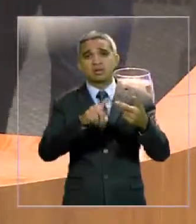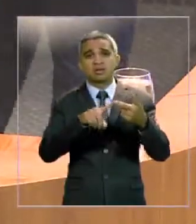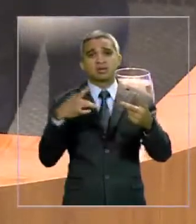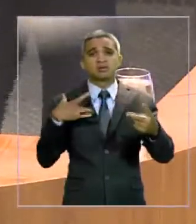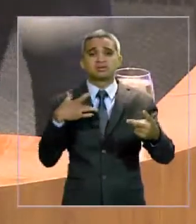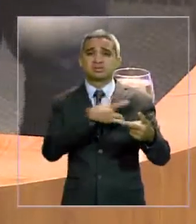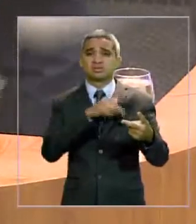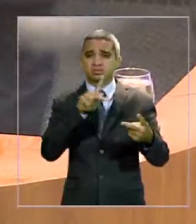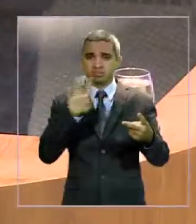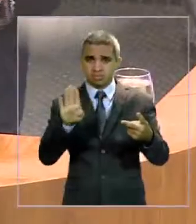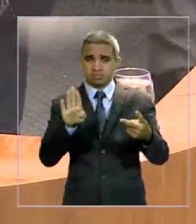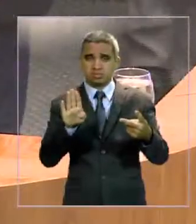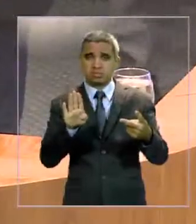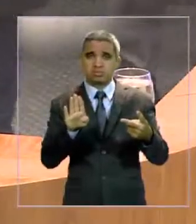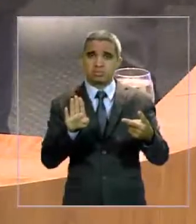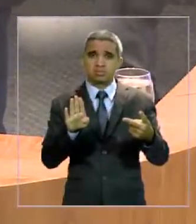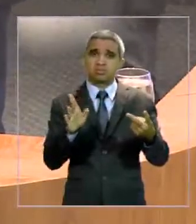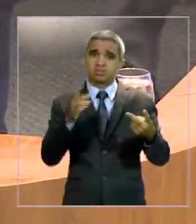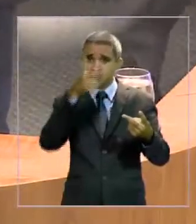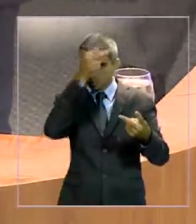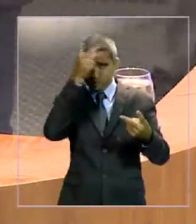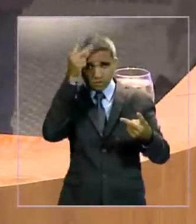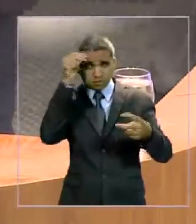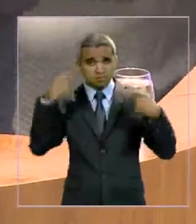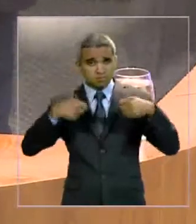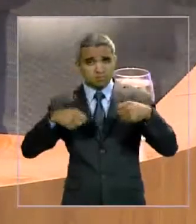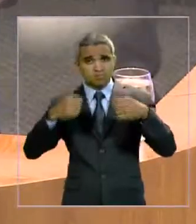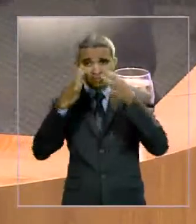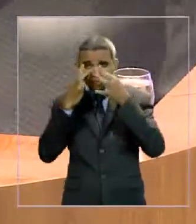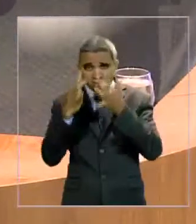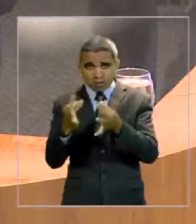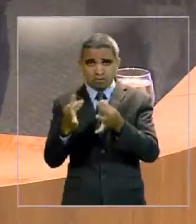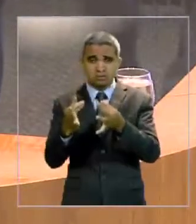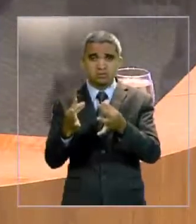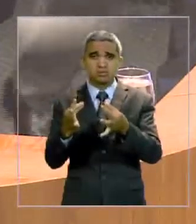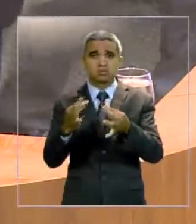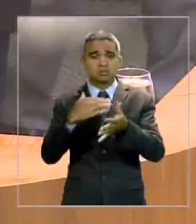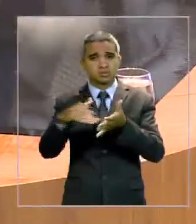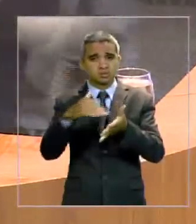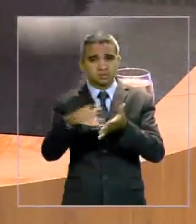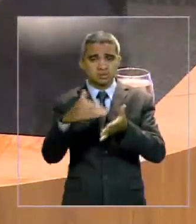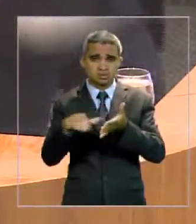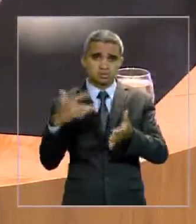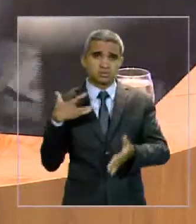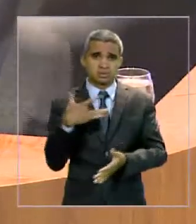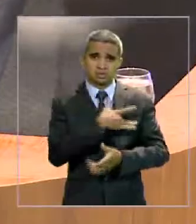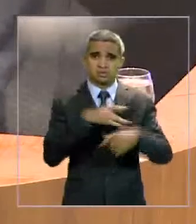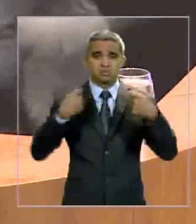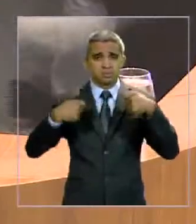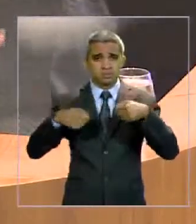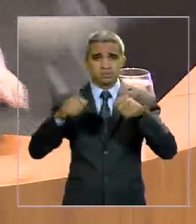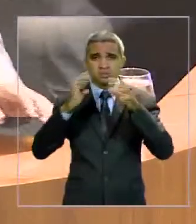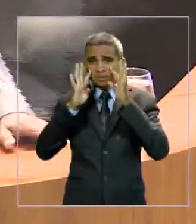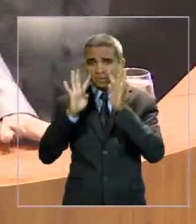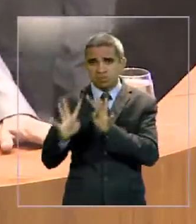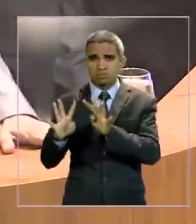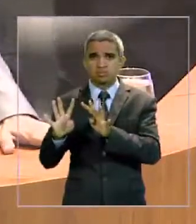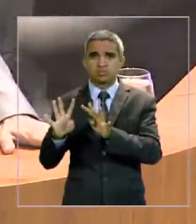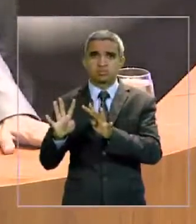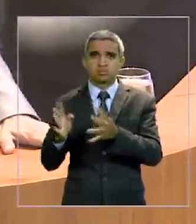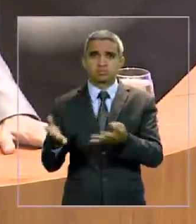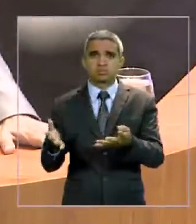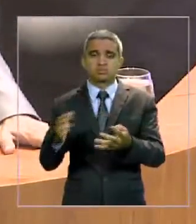com câncer, que é o Estatuto da Pessoa com Câncer. Nós temos dois projetos também que eles não foram aprovados,